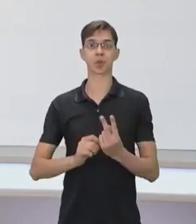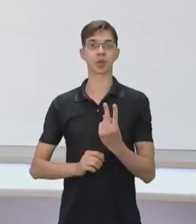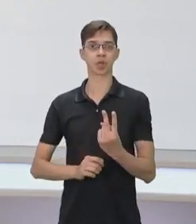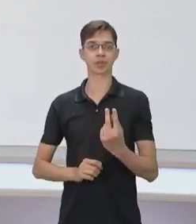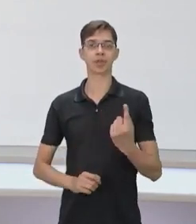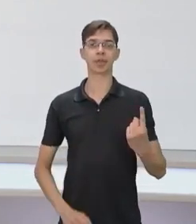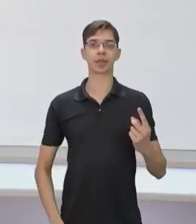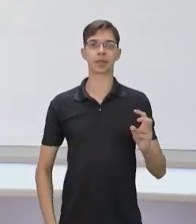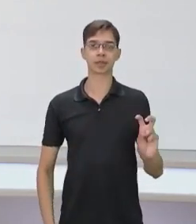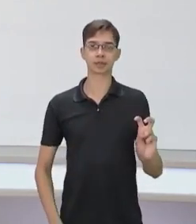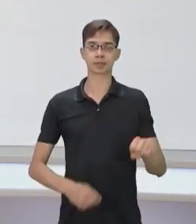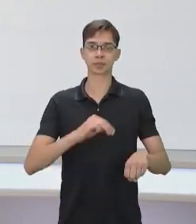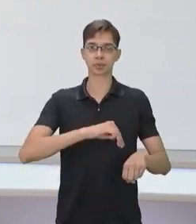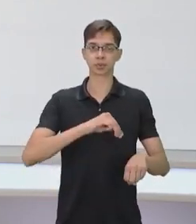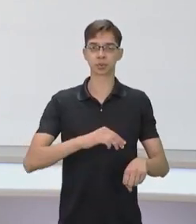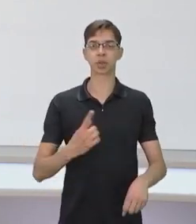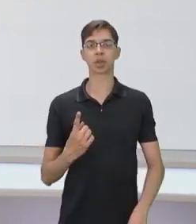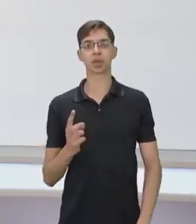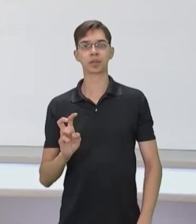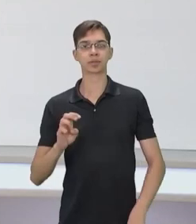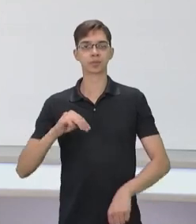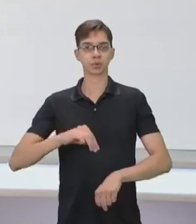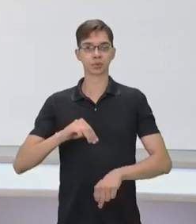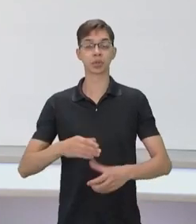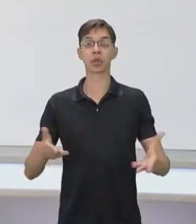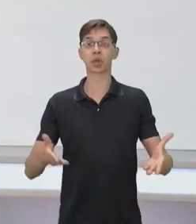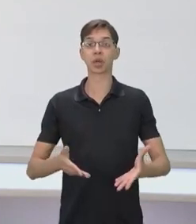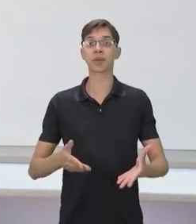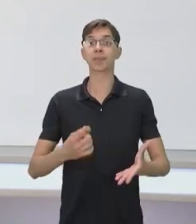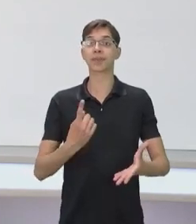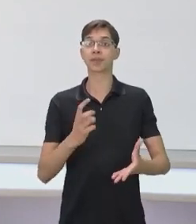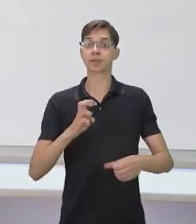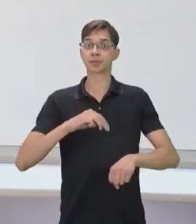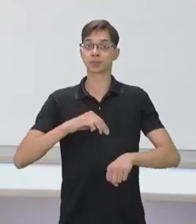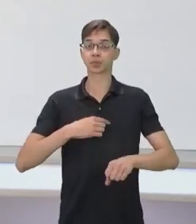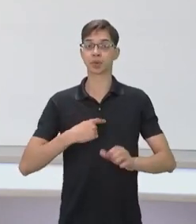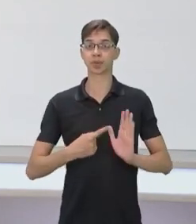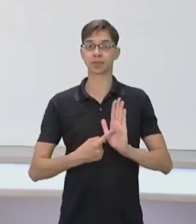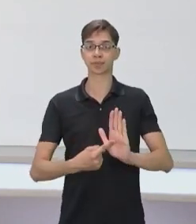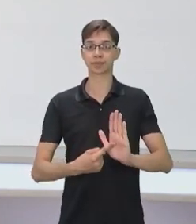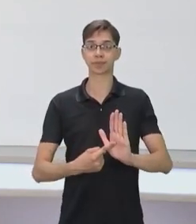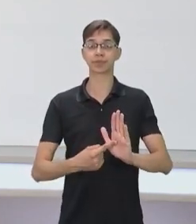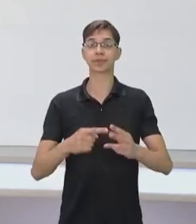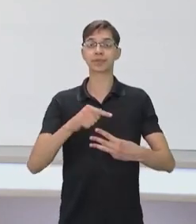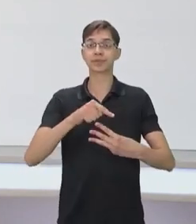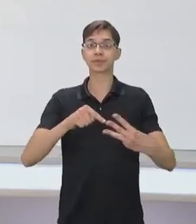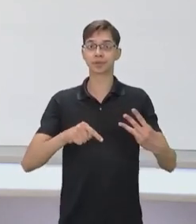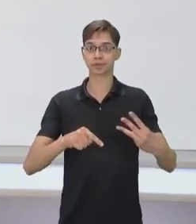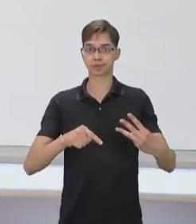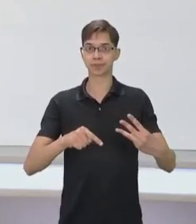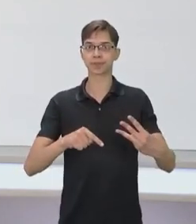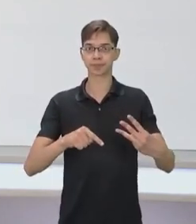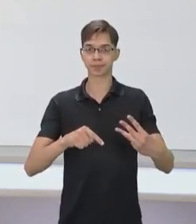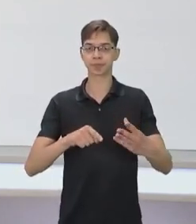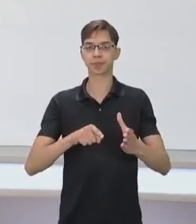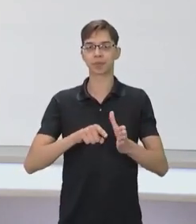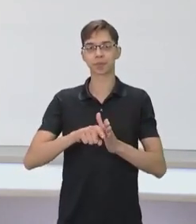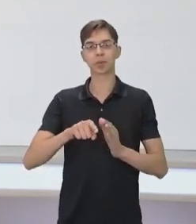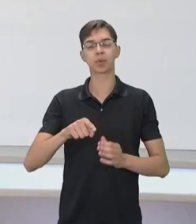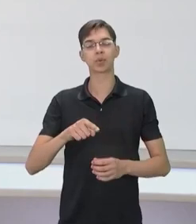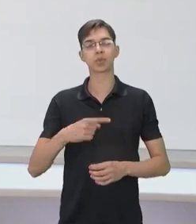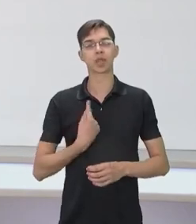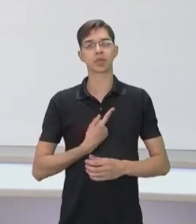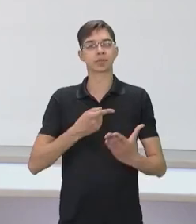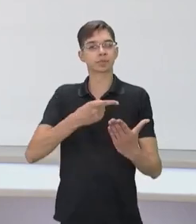nesses primeiros 15 minutos, eu vou apresentar para vocês 3 questões, nós vamos fazer a correção. E depois, nos